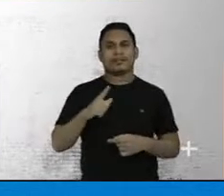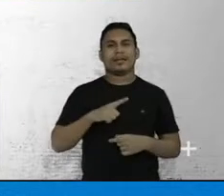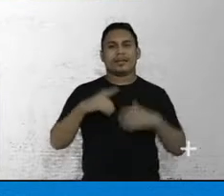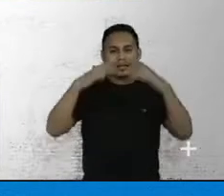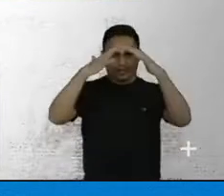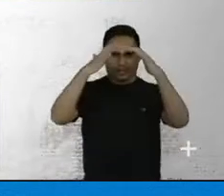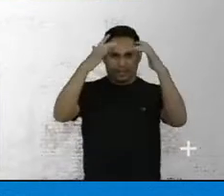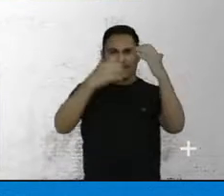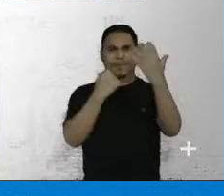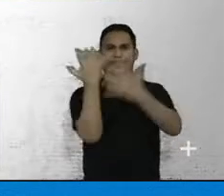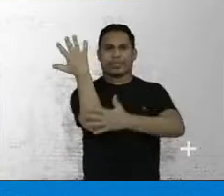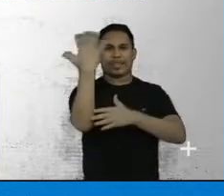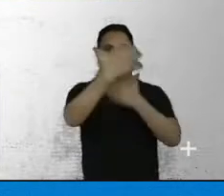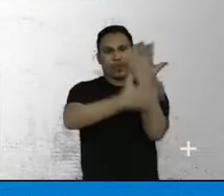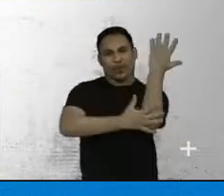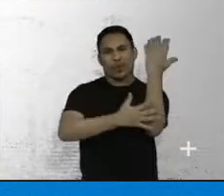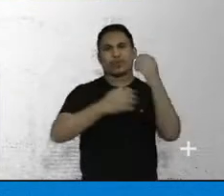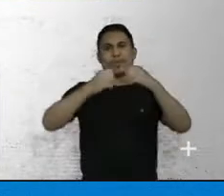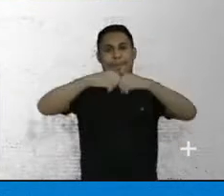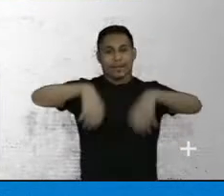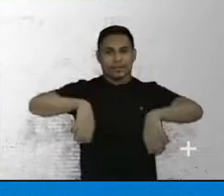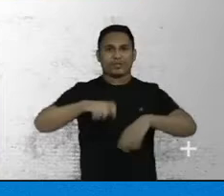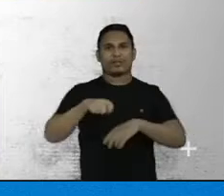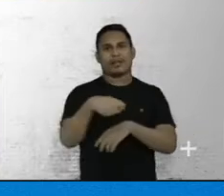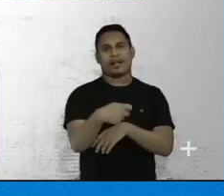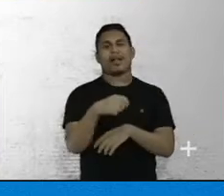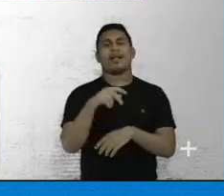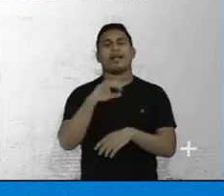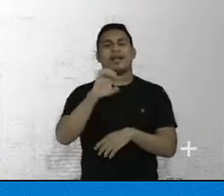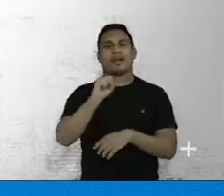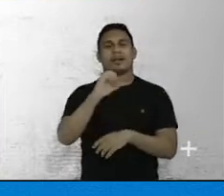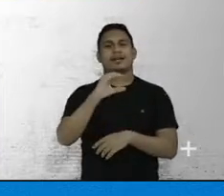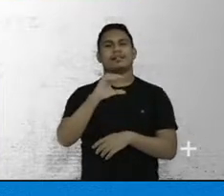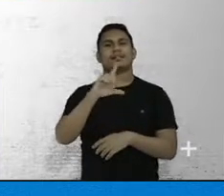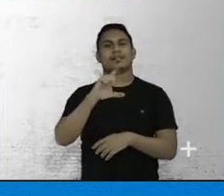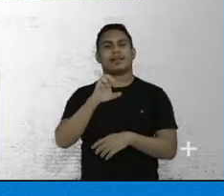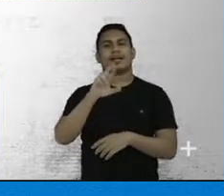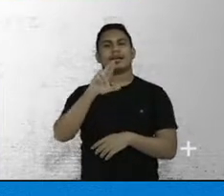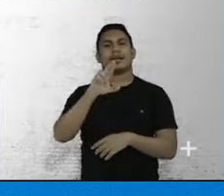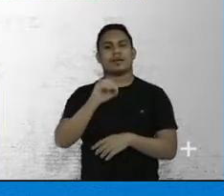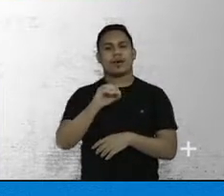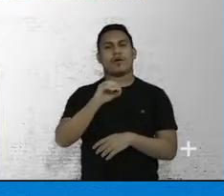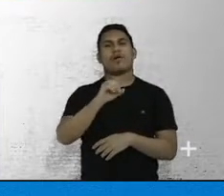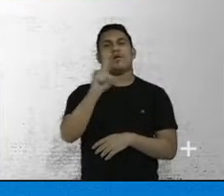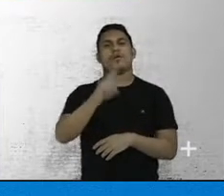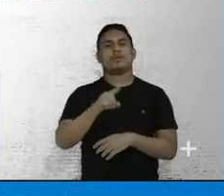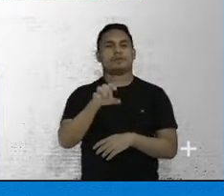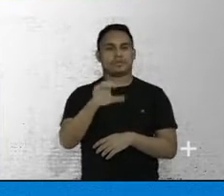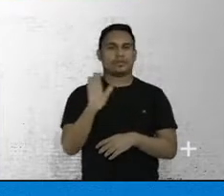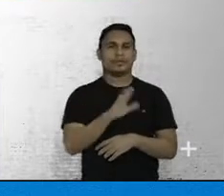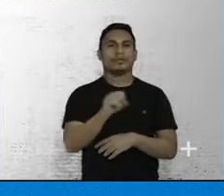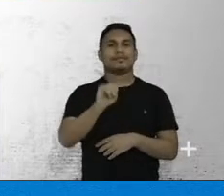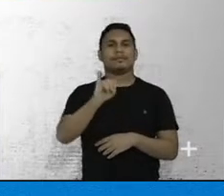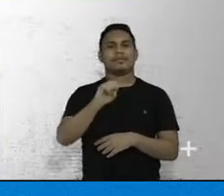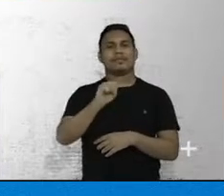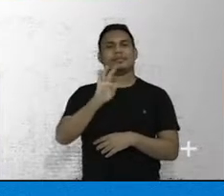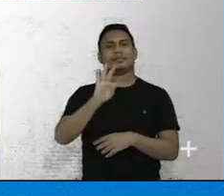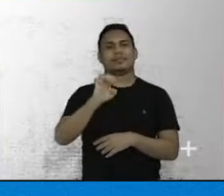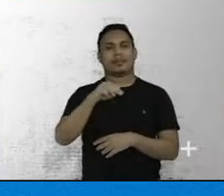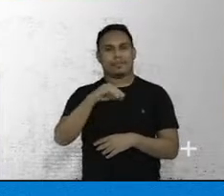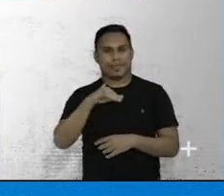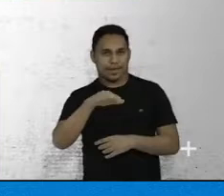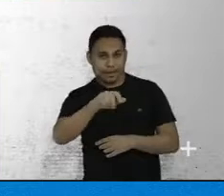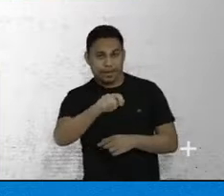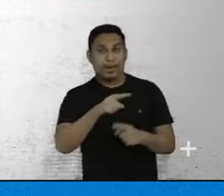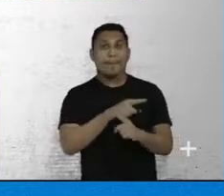nome de esclerose sistêmica. Mas a doença autoimune que acomete a tireoide, são